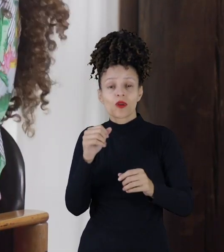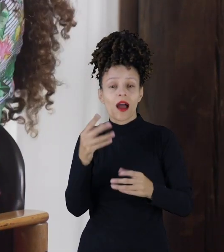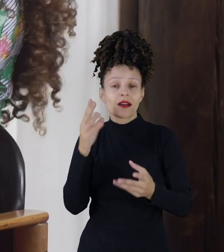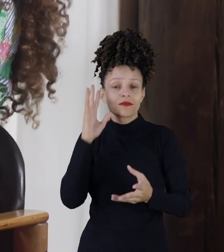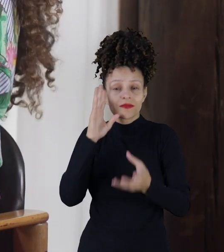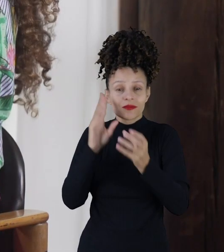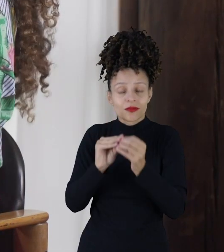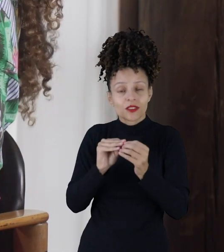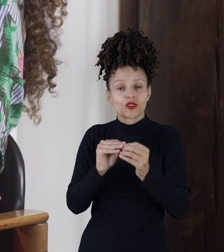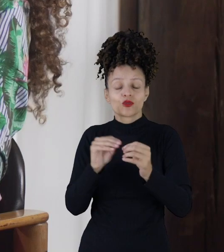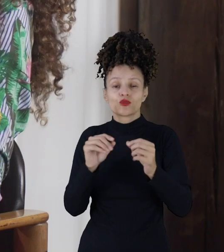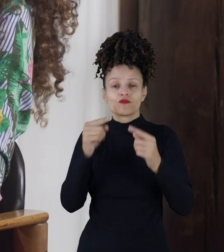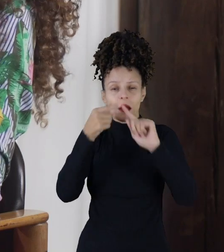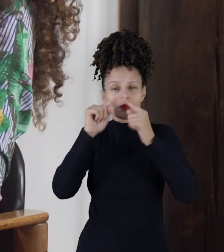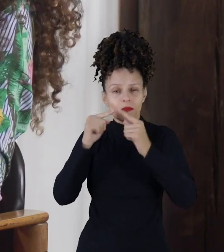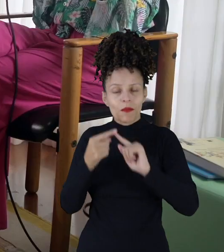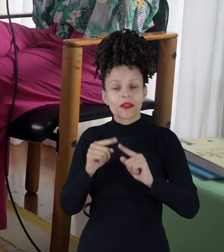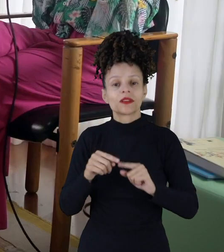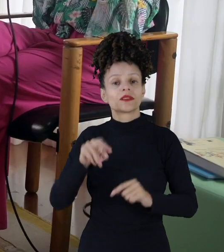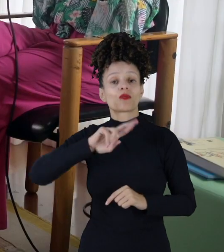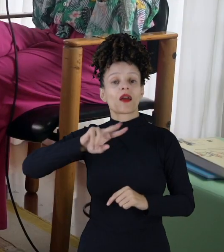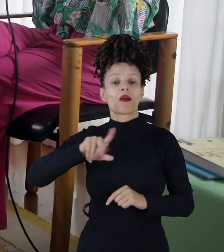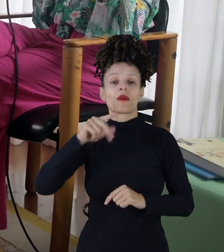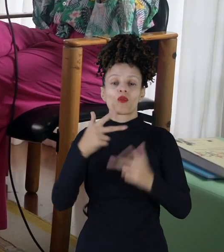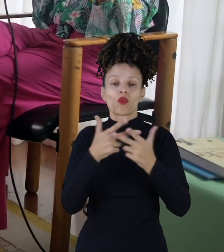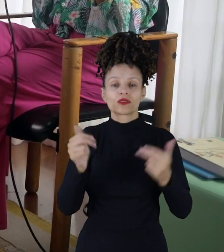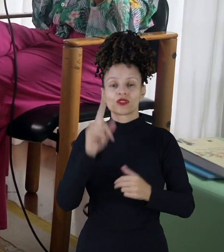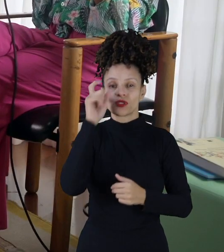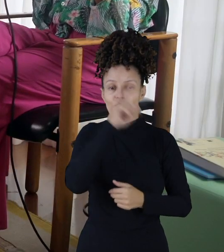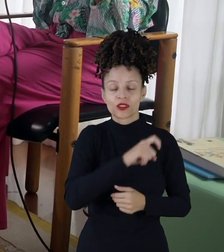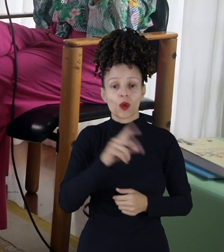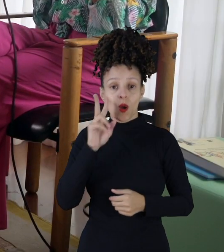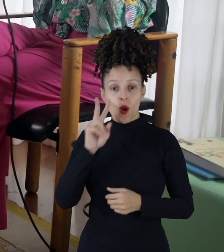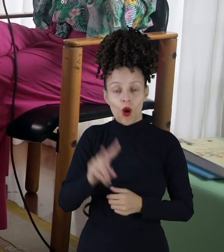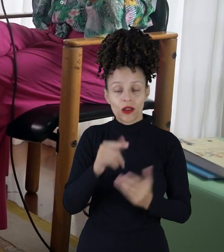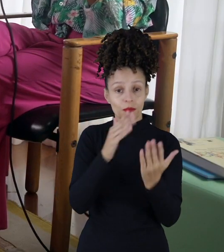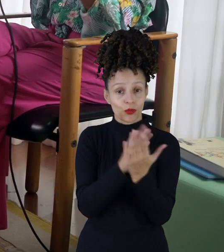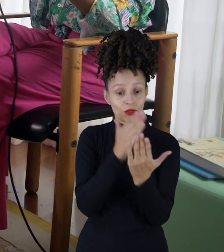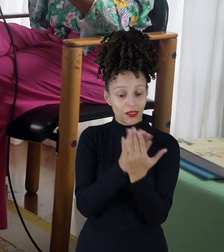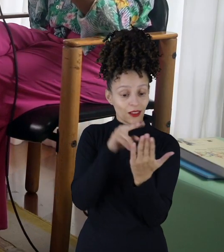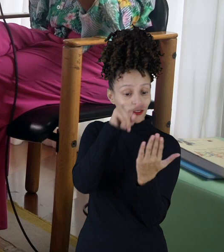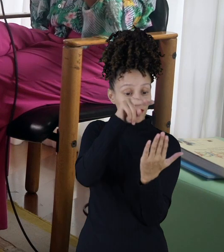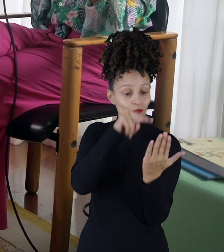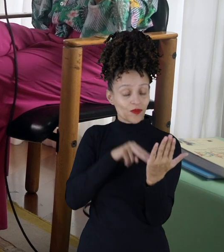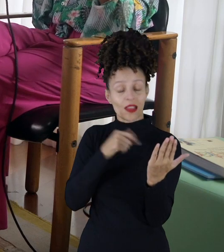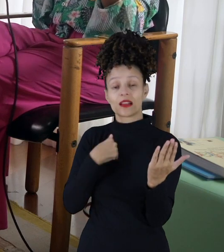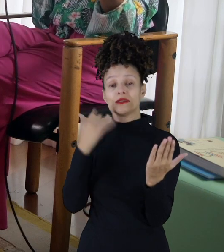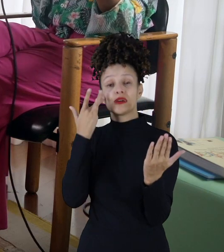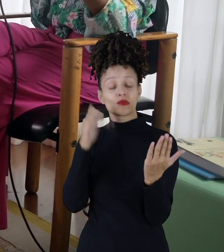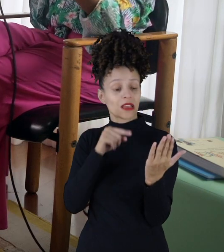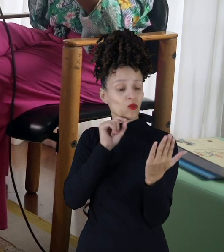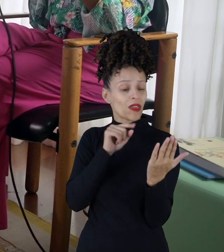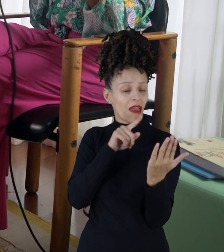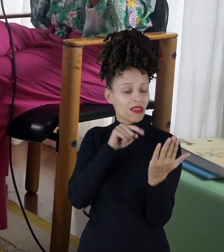a decodificar mesmo esses códigos, que não seja algo difícil, que não olhe para aquele livro e que pense, puxa,